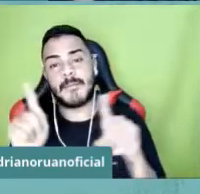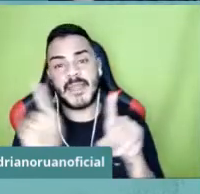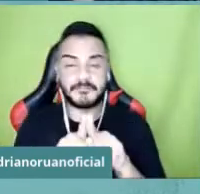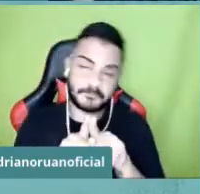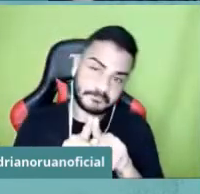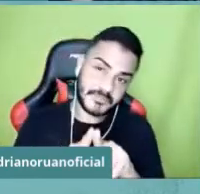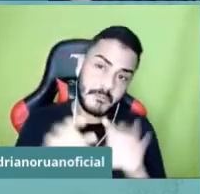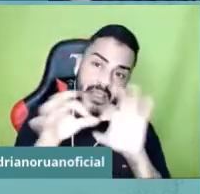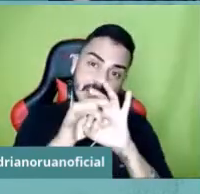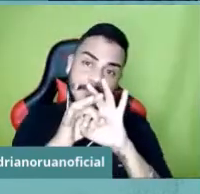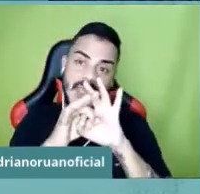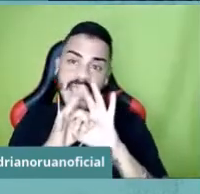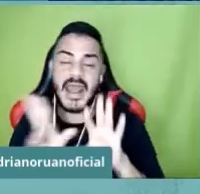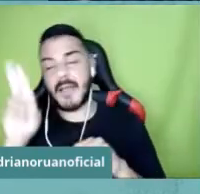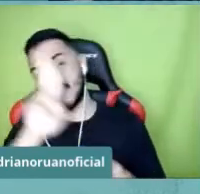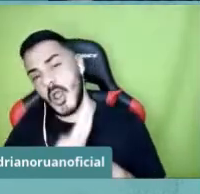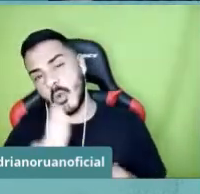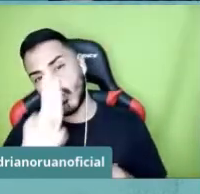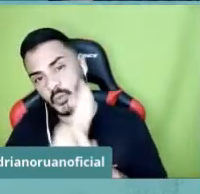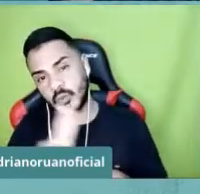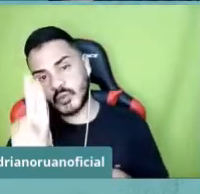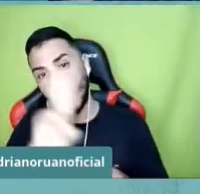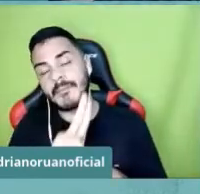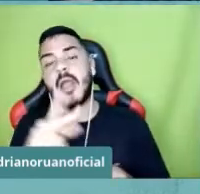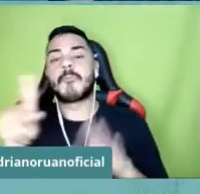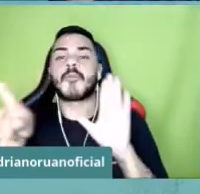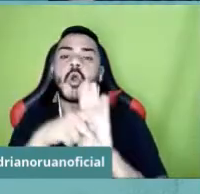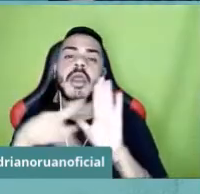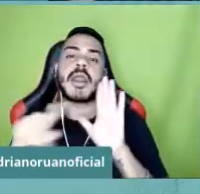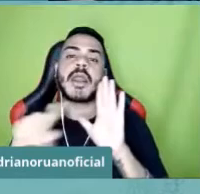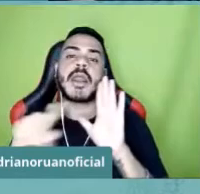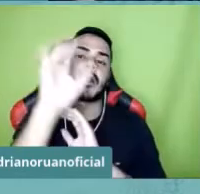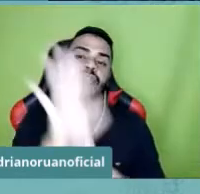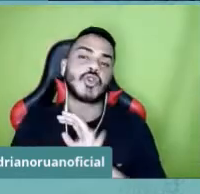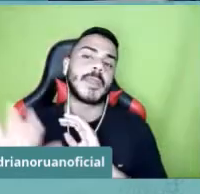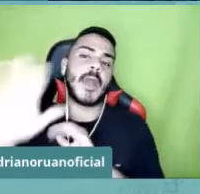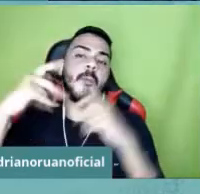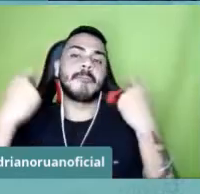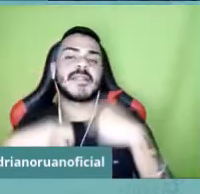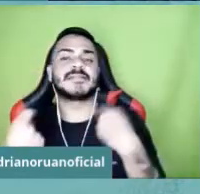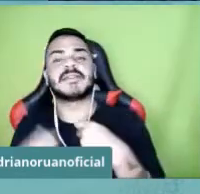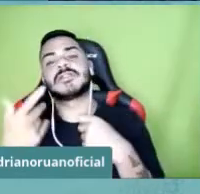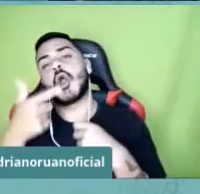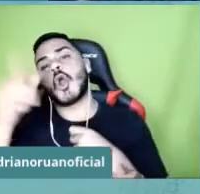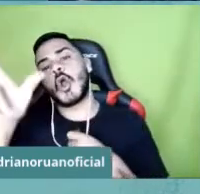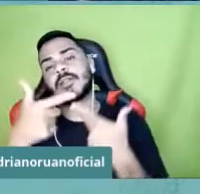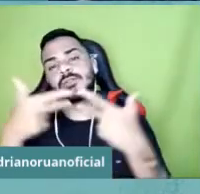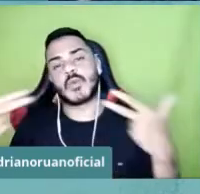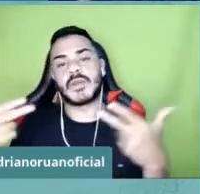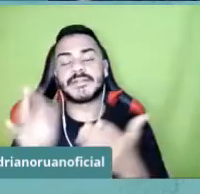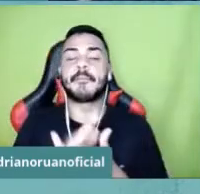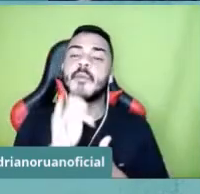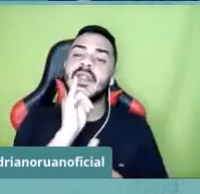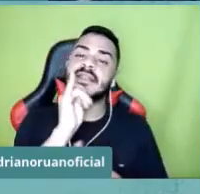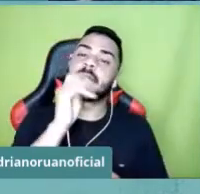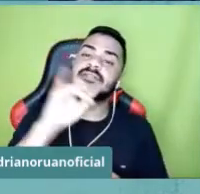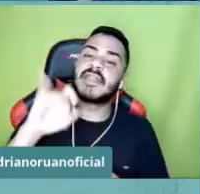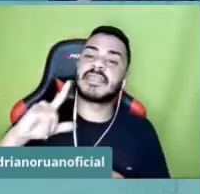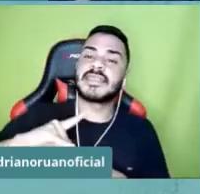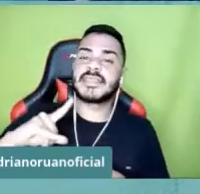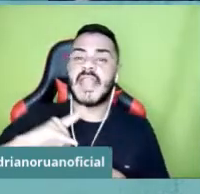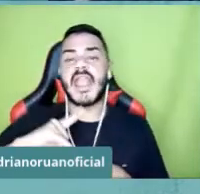para uso, para colocar ela no programa nacional, eu devo considerar outras coisas. Então, se eu tenho outras vacinas